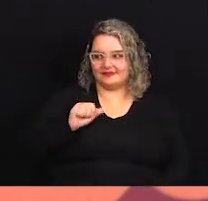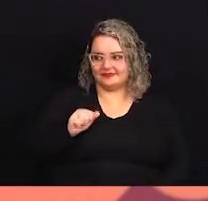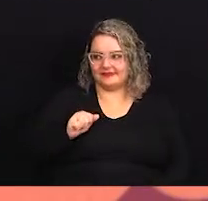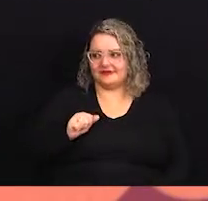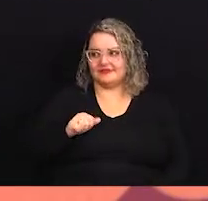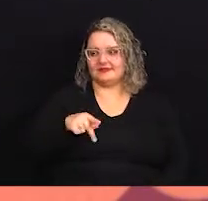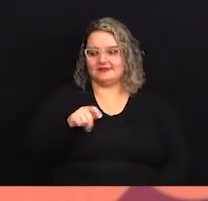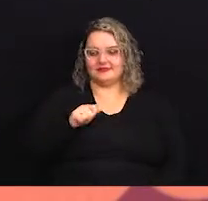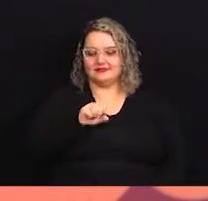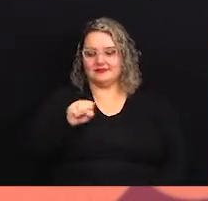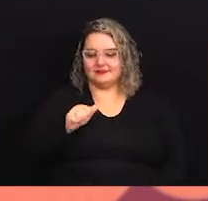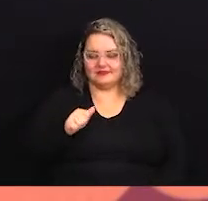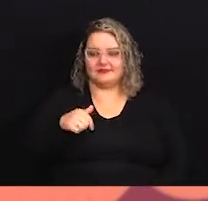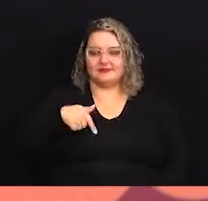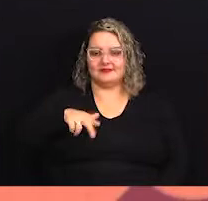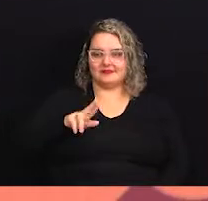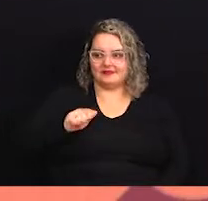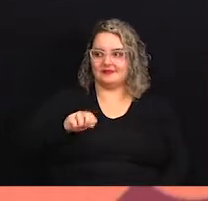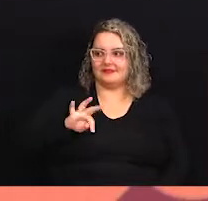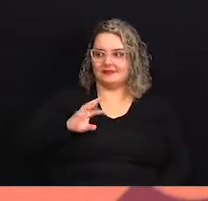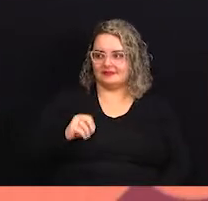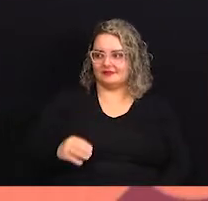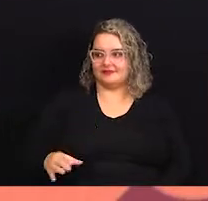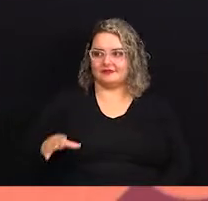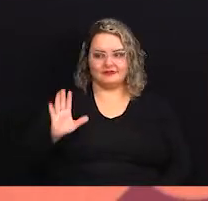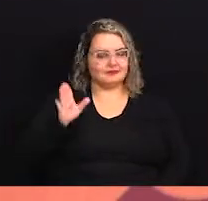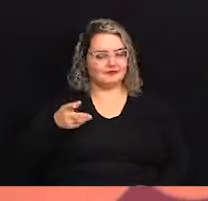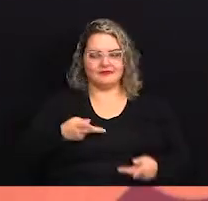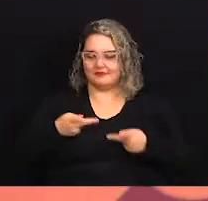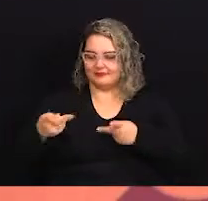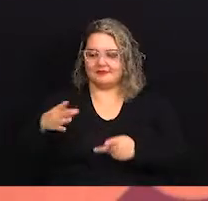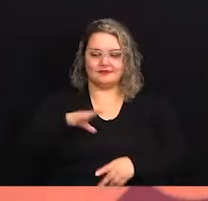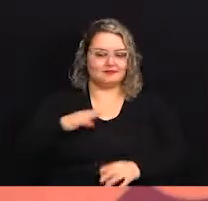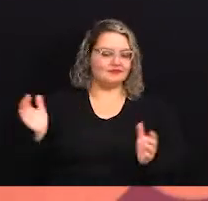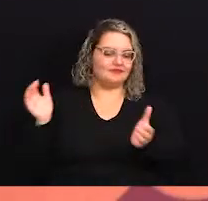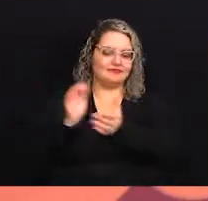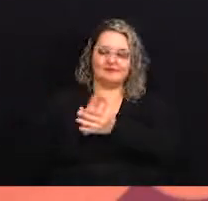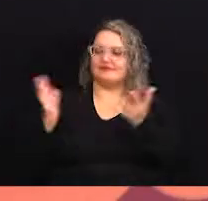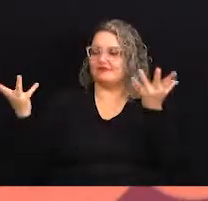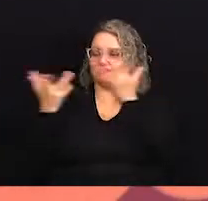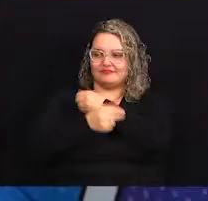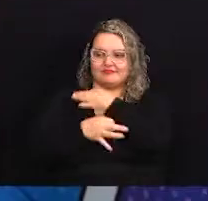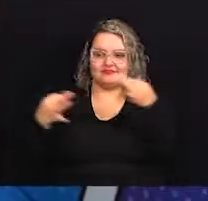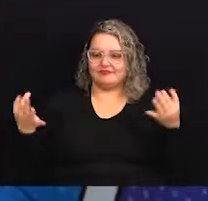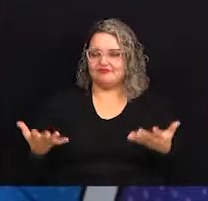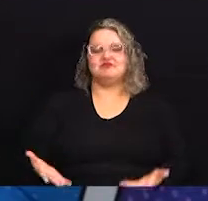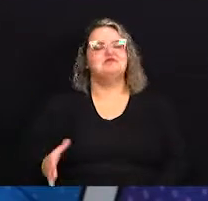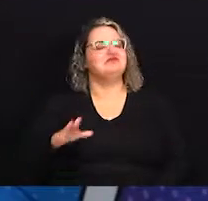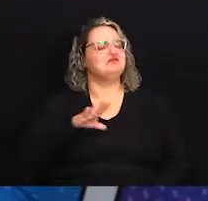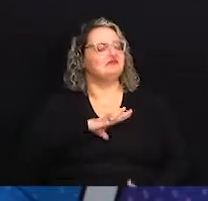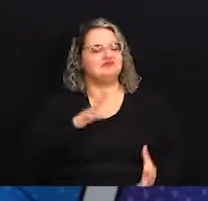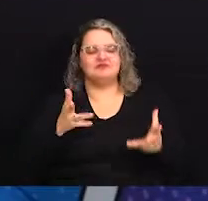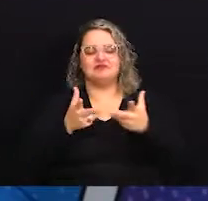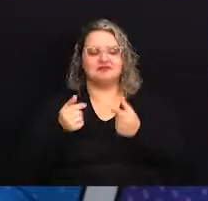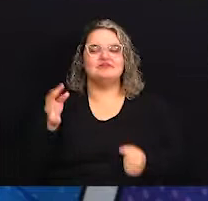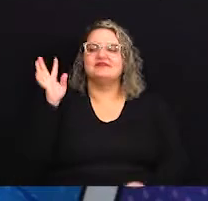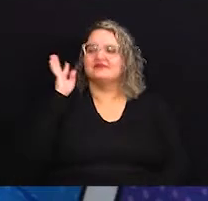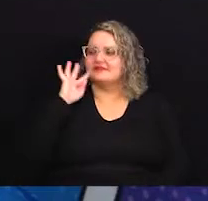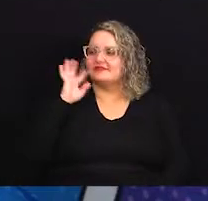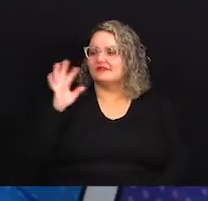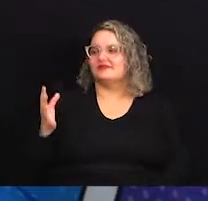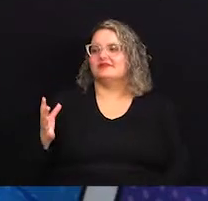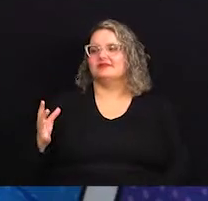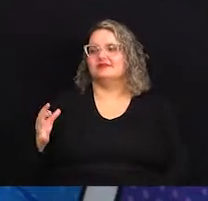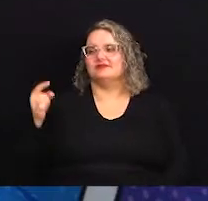já estive na cidade, é uma cidade linda, maravilhosa, estive num casamento belíssimo lá, olha, muito legal